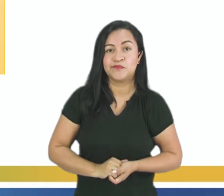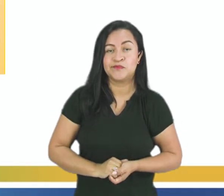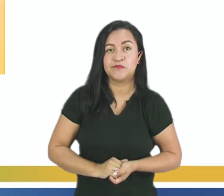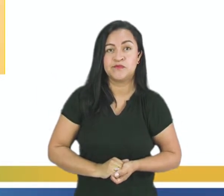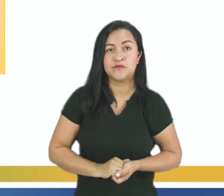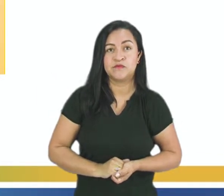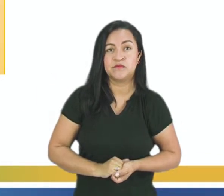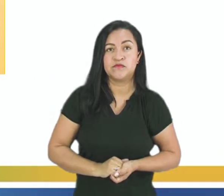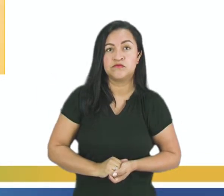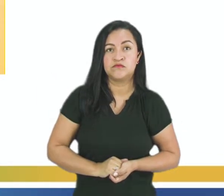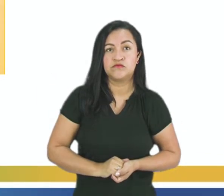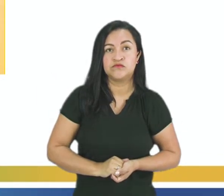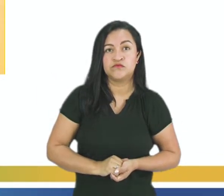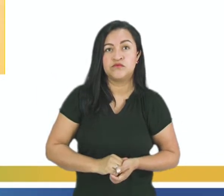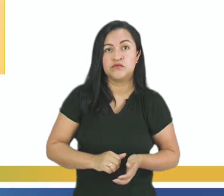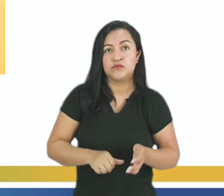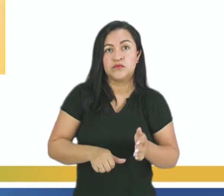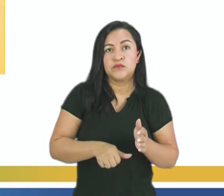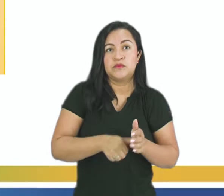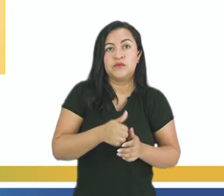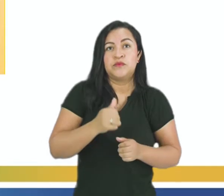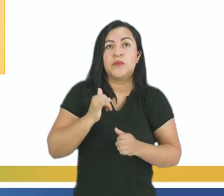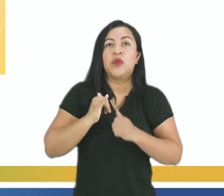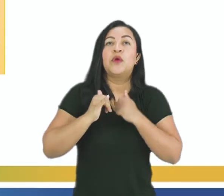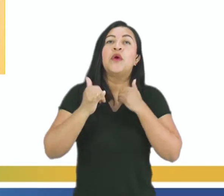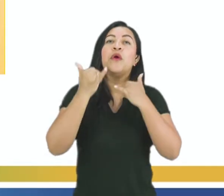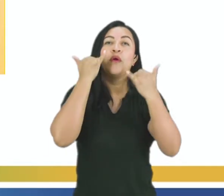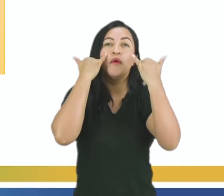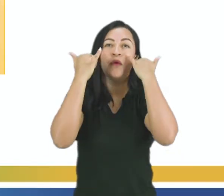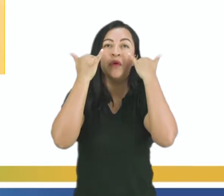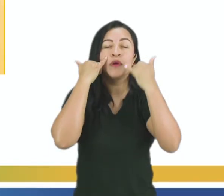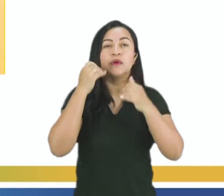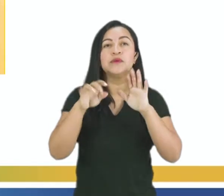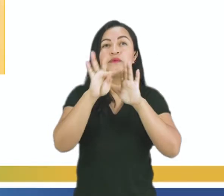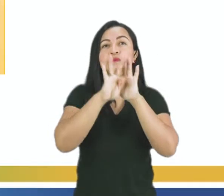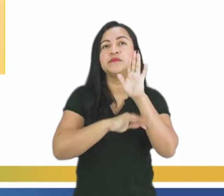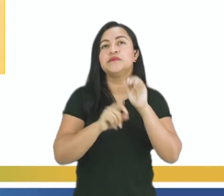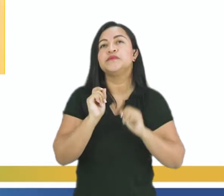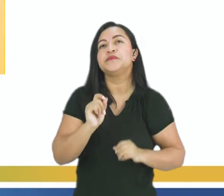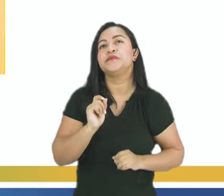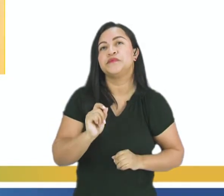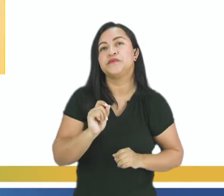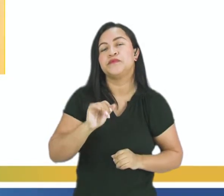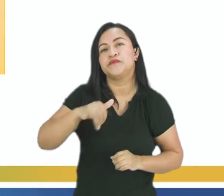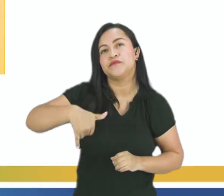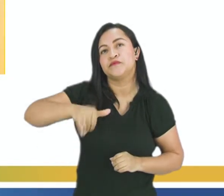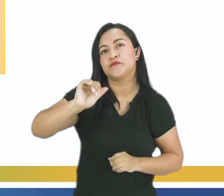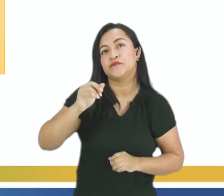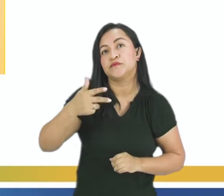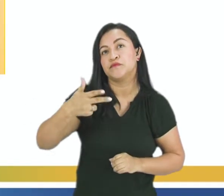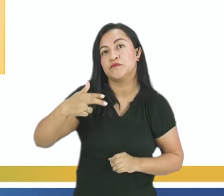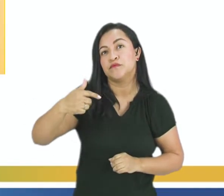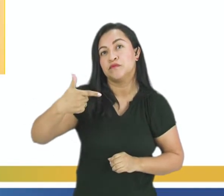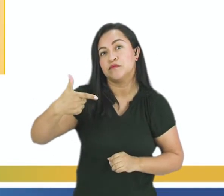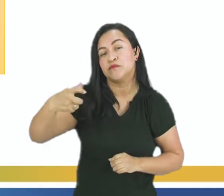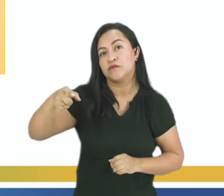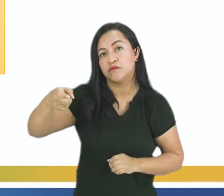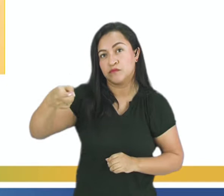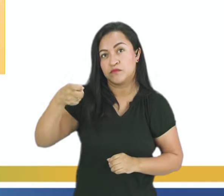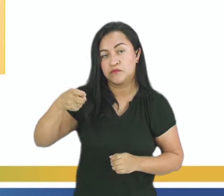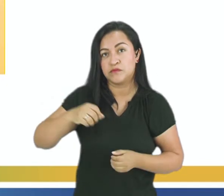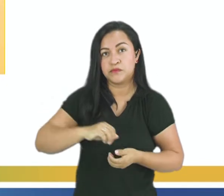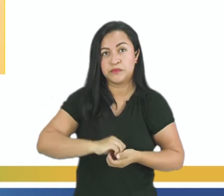15,60. A segunda informação no texto nos garante que y é igual